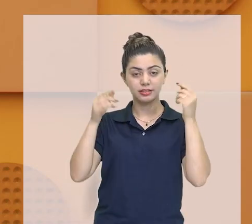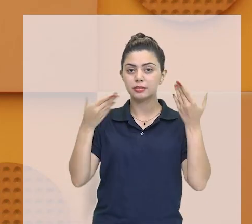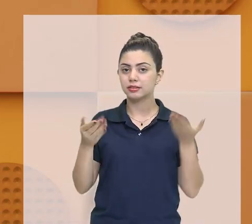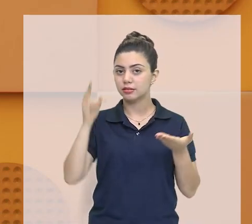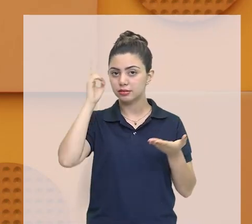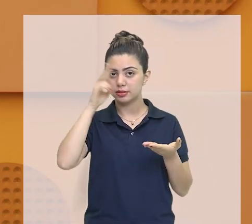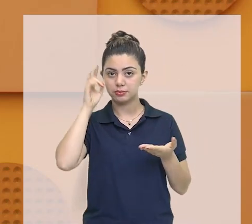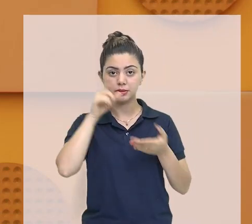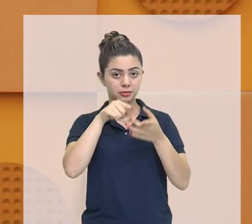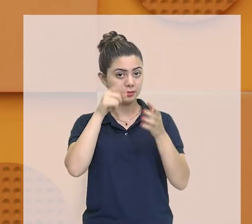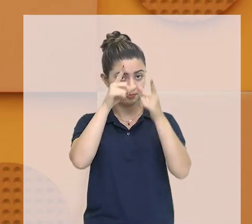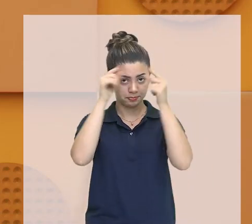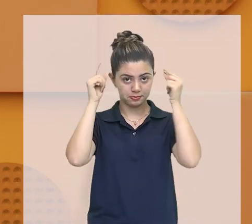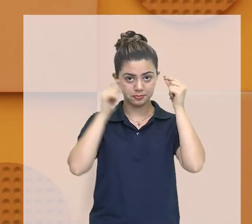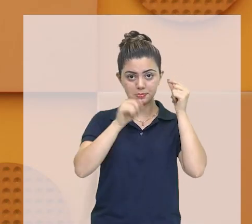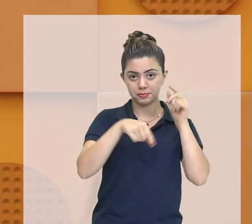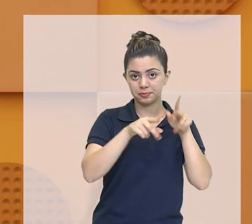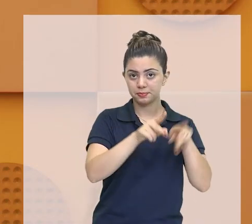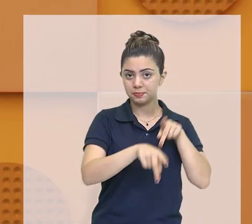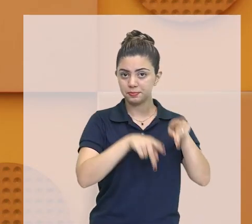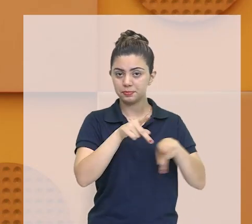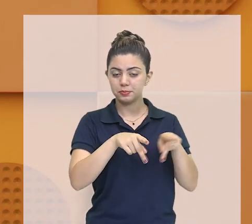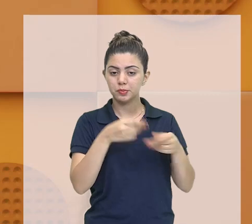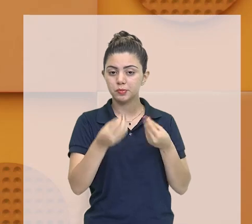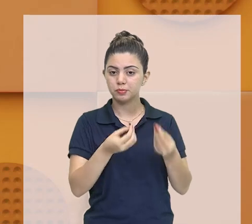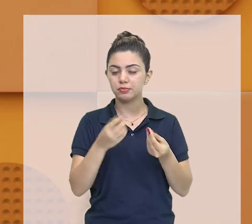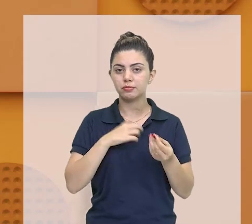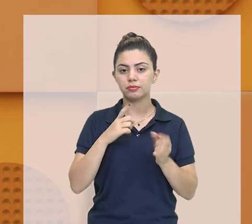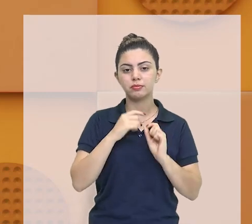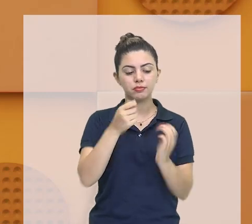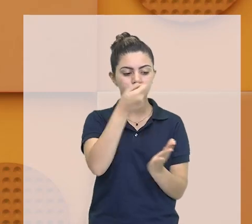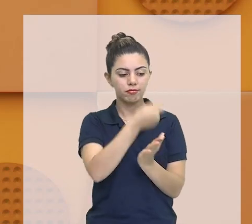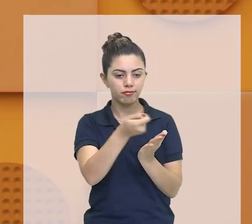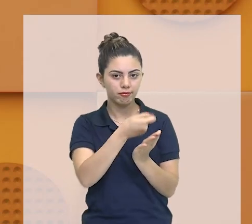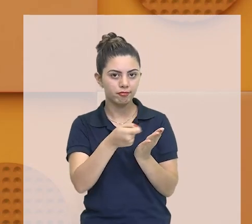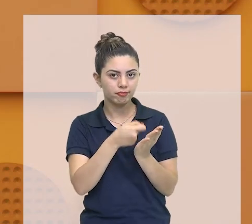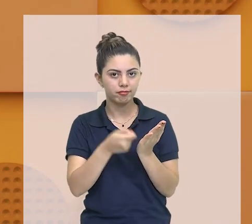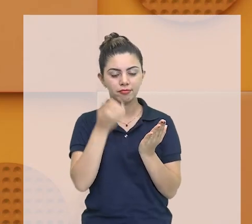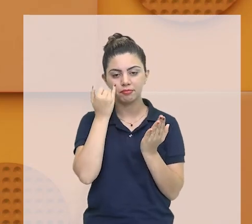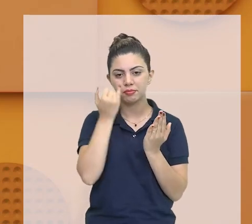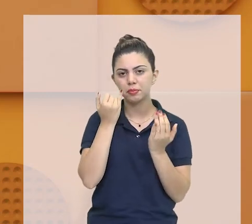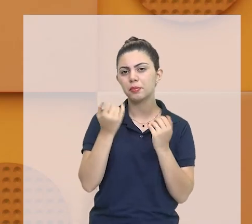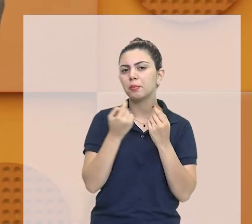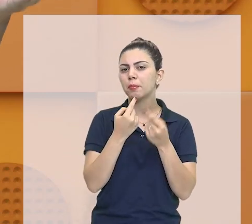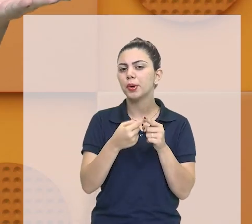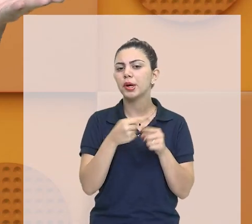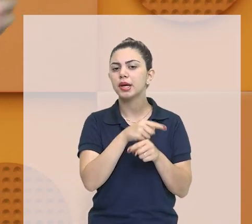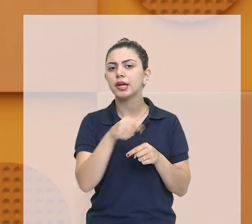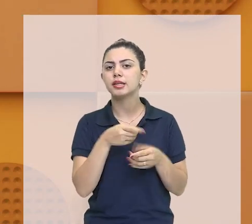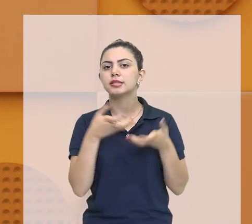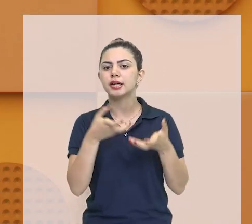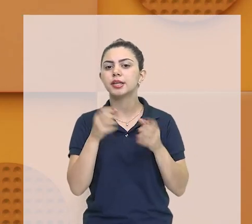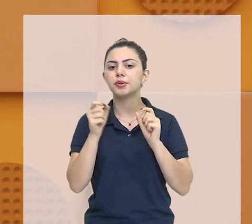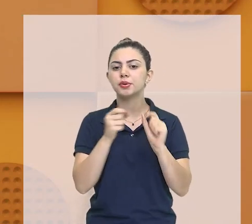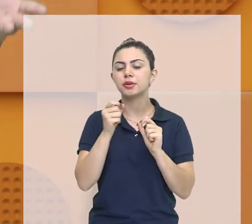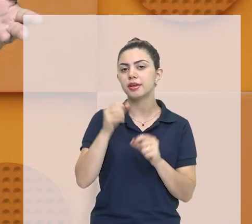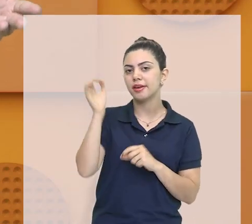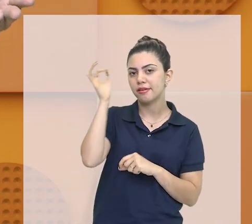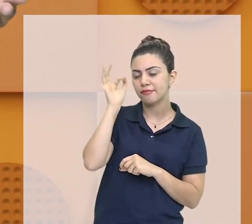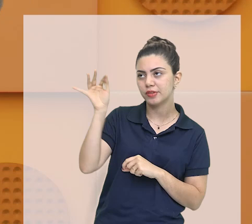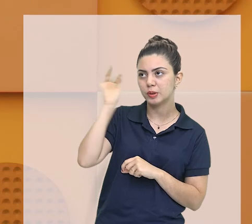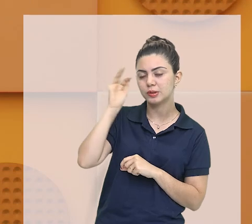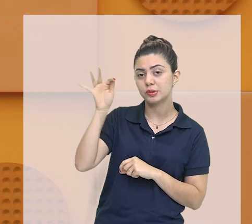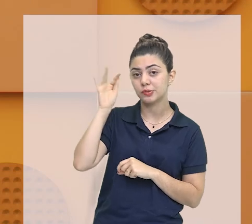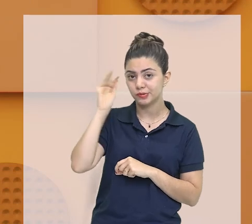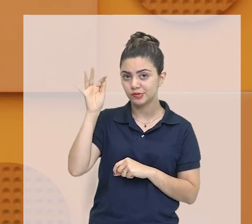que eles foram aqueles povos que deixaram mais relatos. Por quê? Porque eles queriam, então, fazer conhecer a